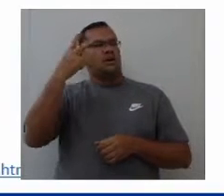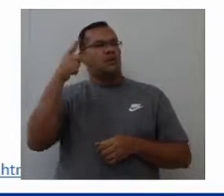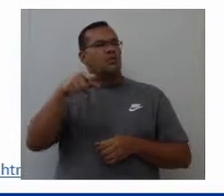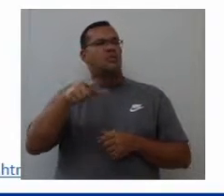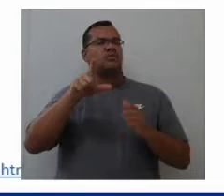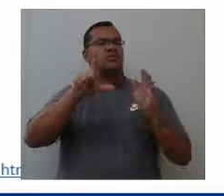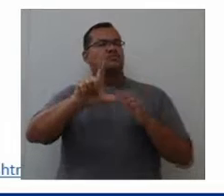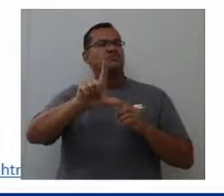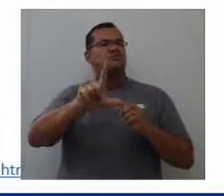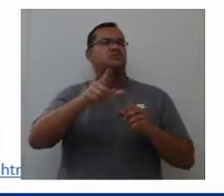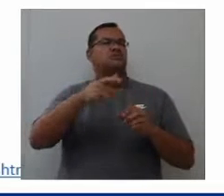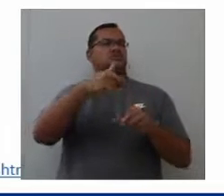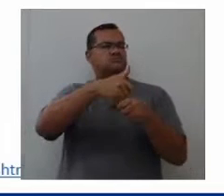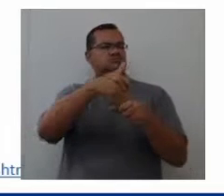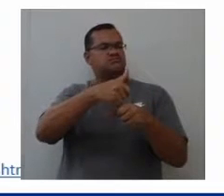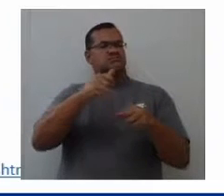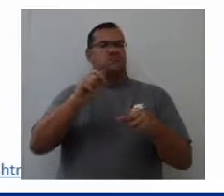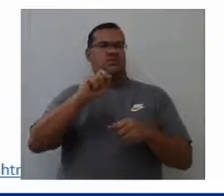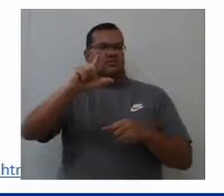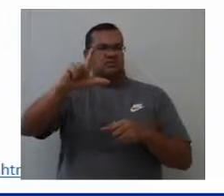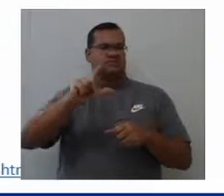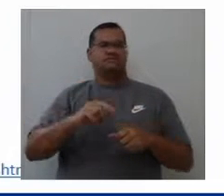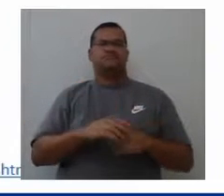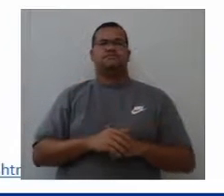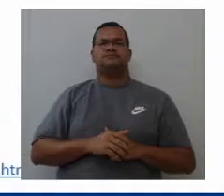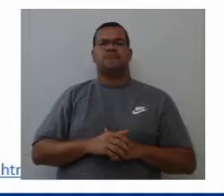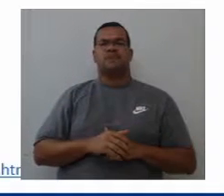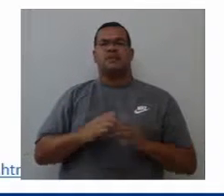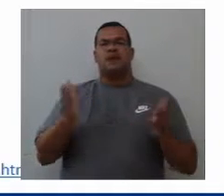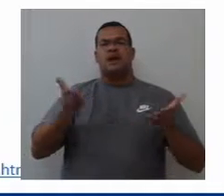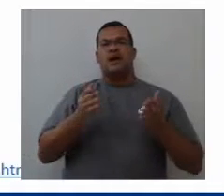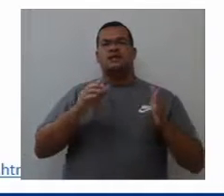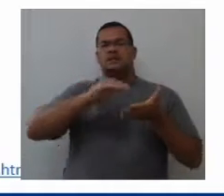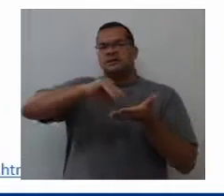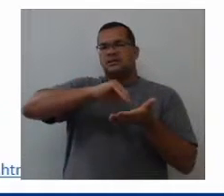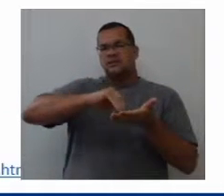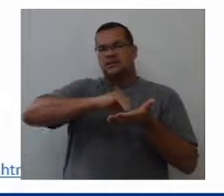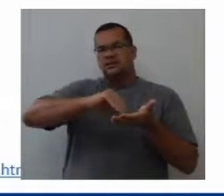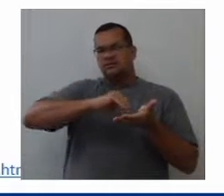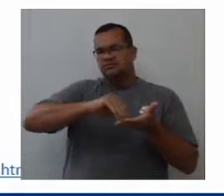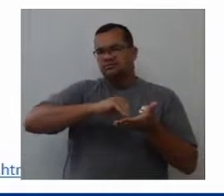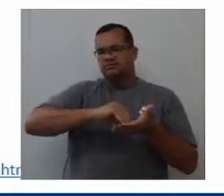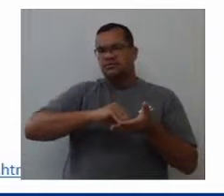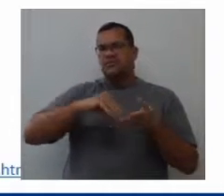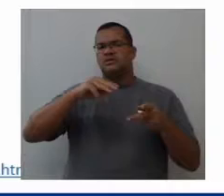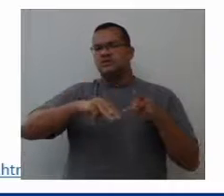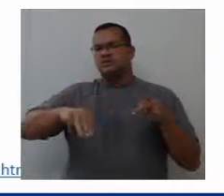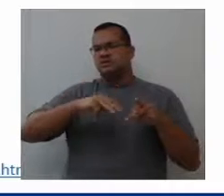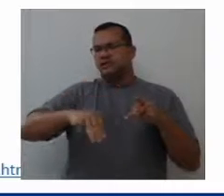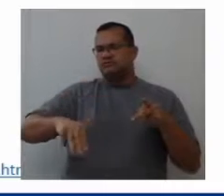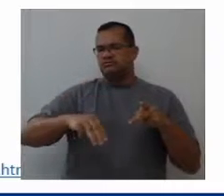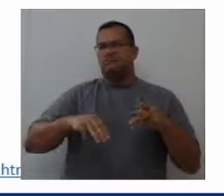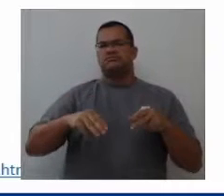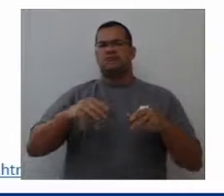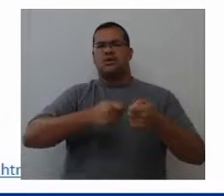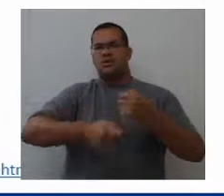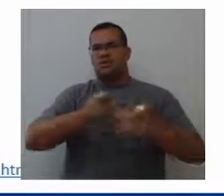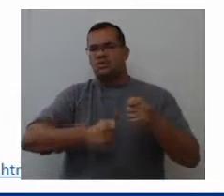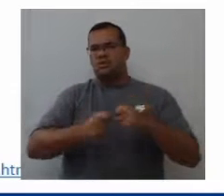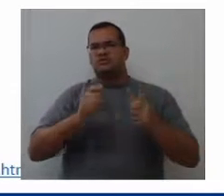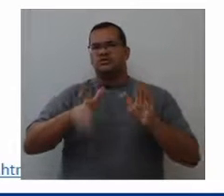ficar ainda mais salgado. A Secretaria Especial de Fazenda do Ministério da Economia já divulgou